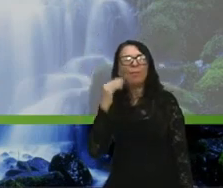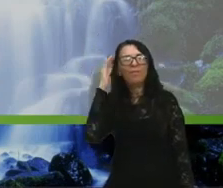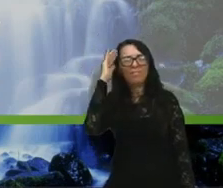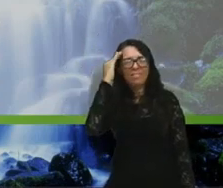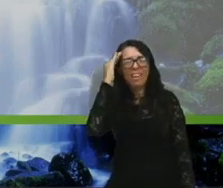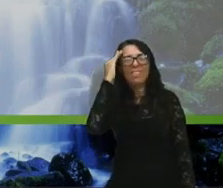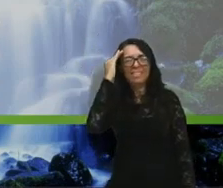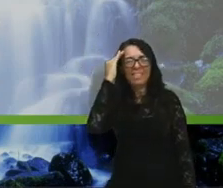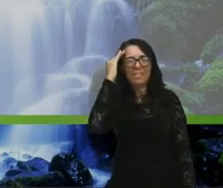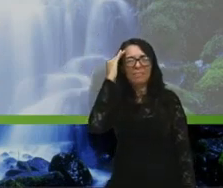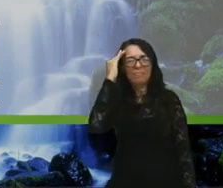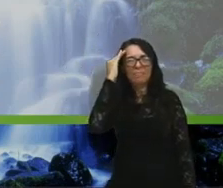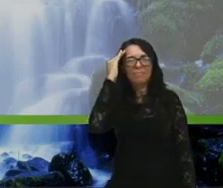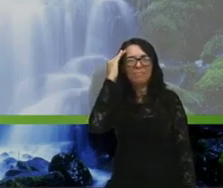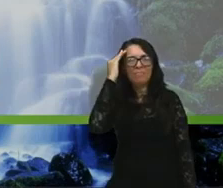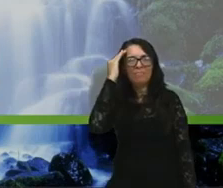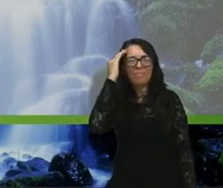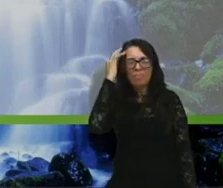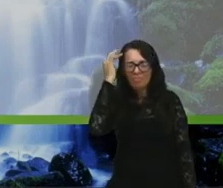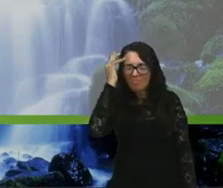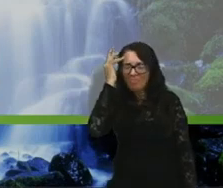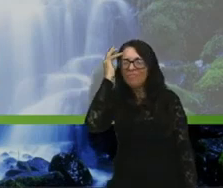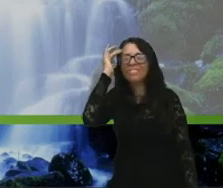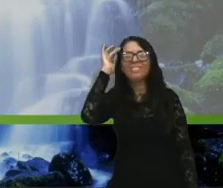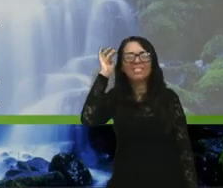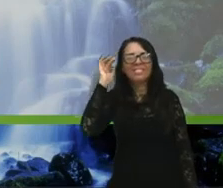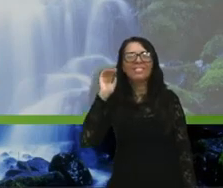dominar o seu coração, o seu jeito de ser,